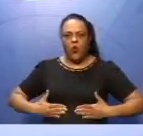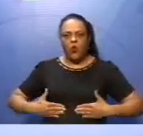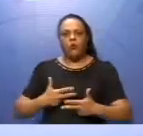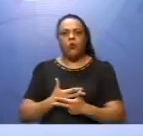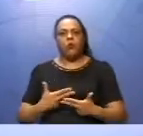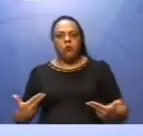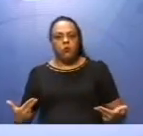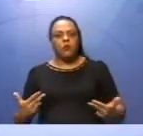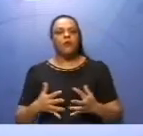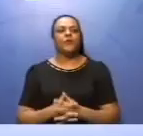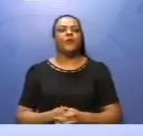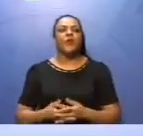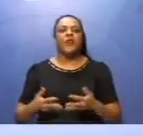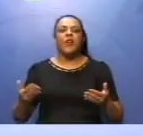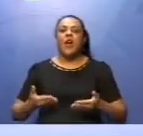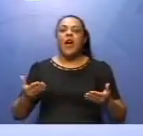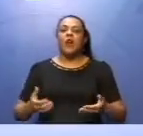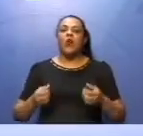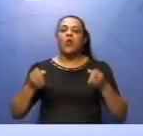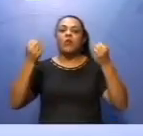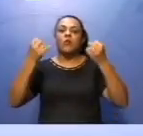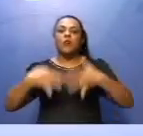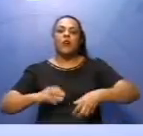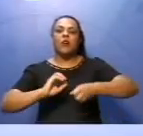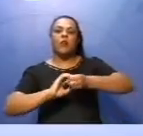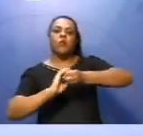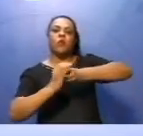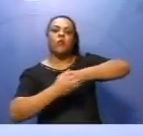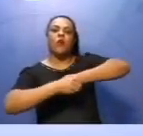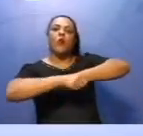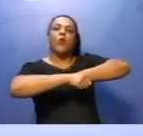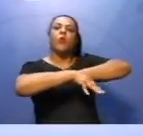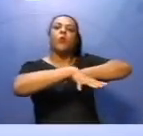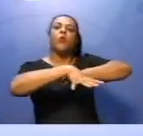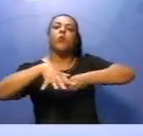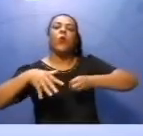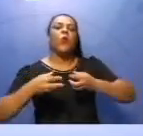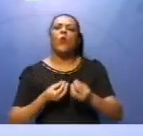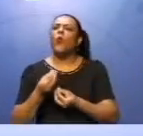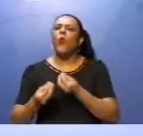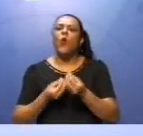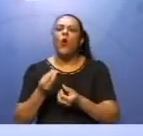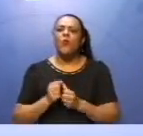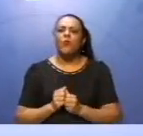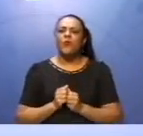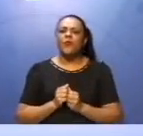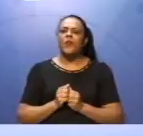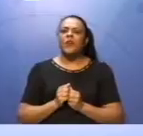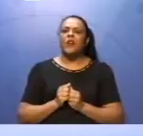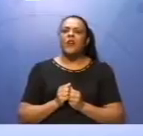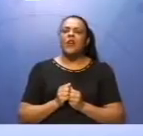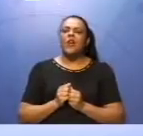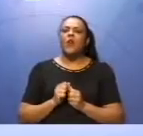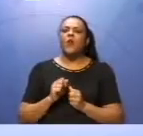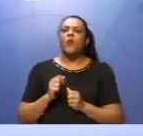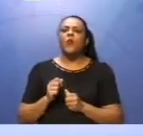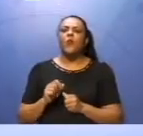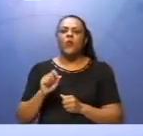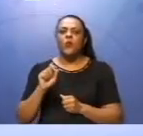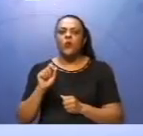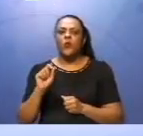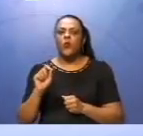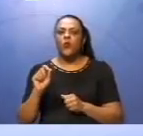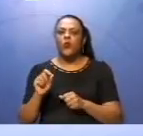Agora vamos falar um pouquinho sobre a Covid-19. Então, ela é causada pelo SARS-CoV-2. E